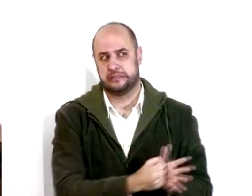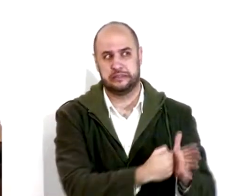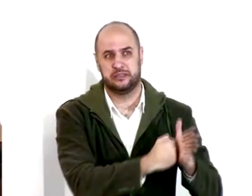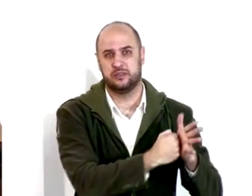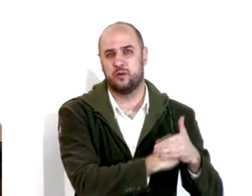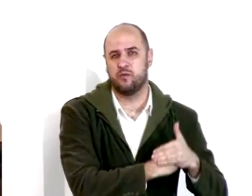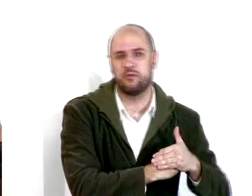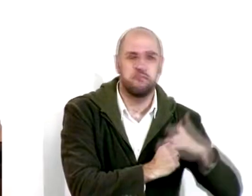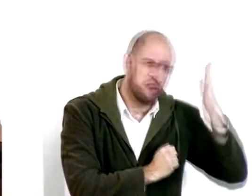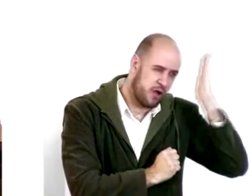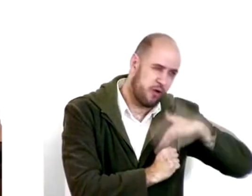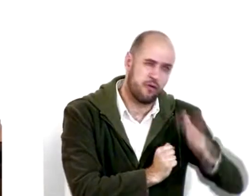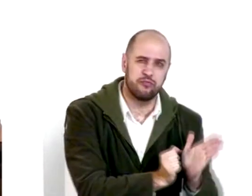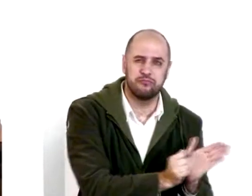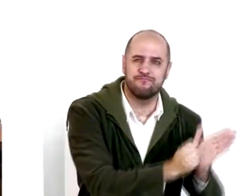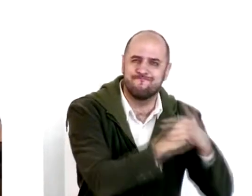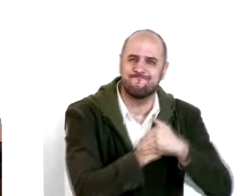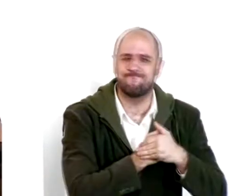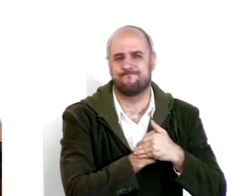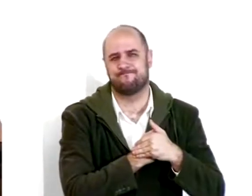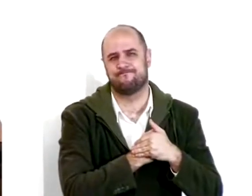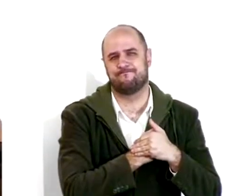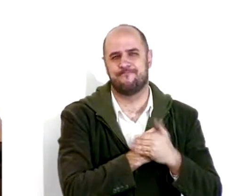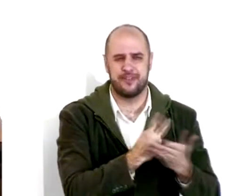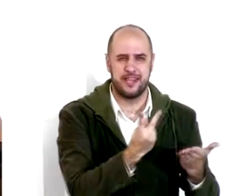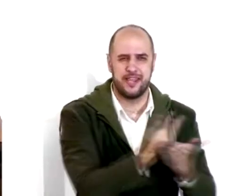crime, o erro.